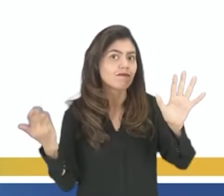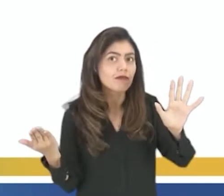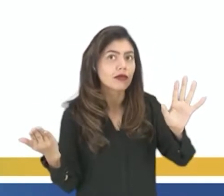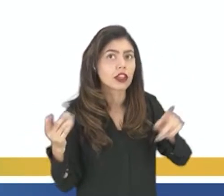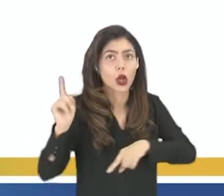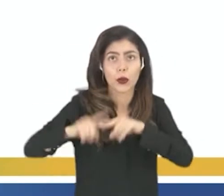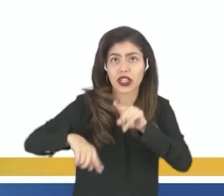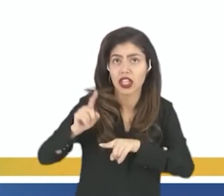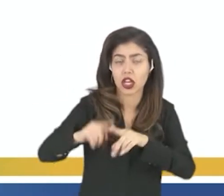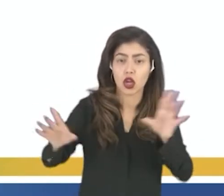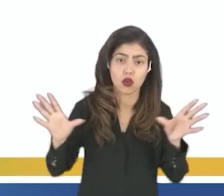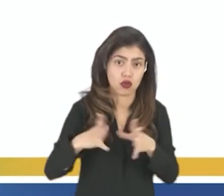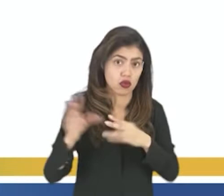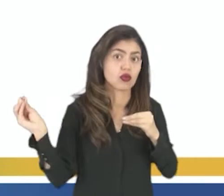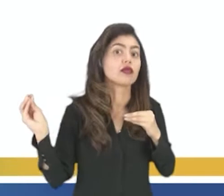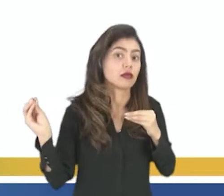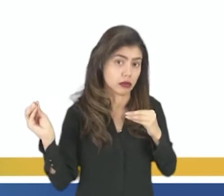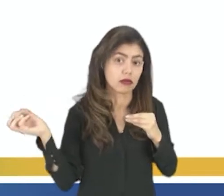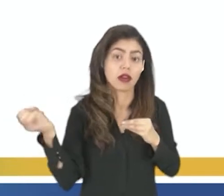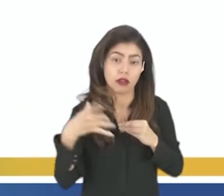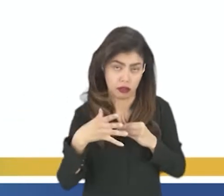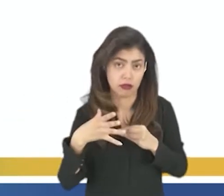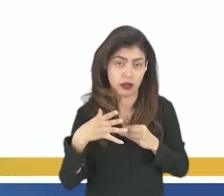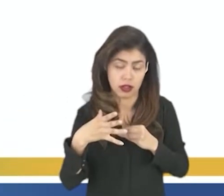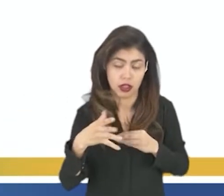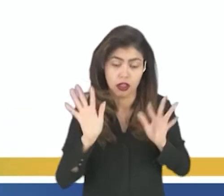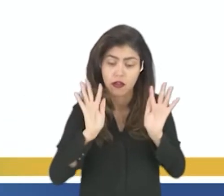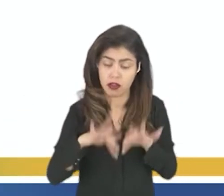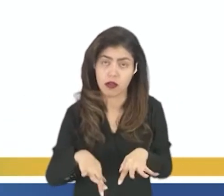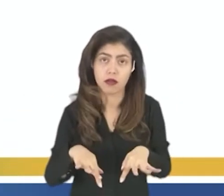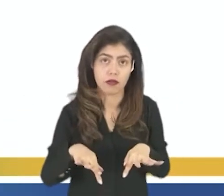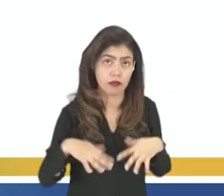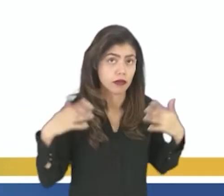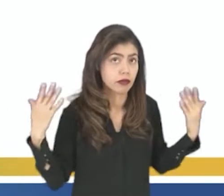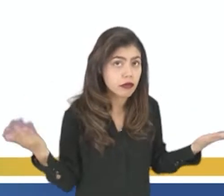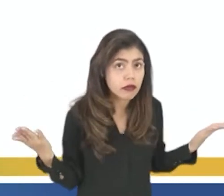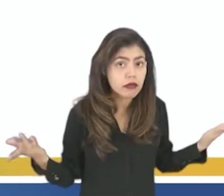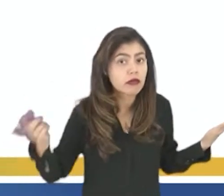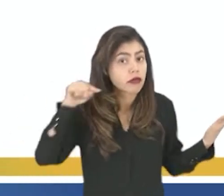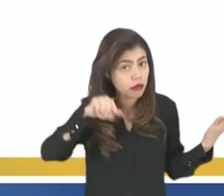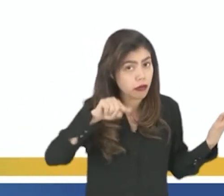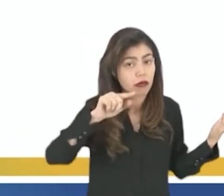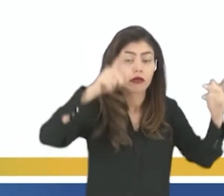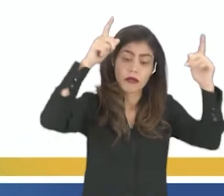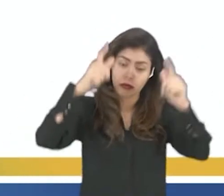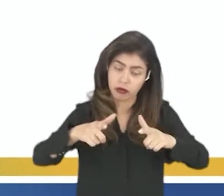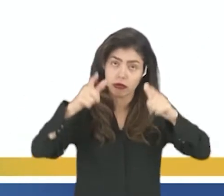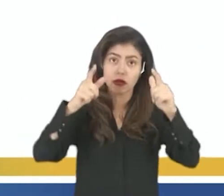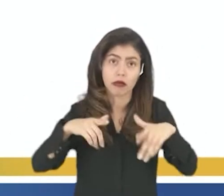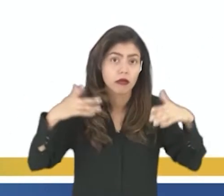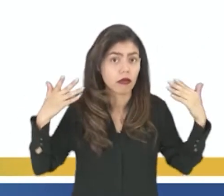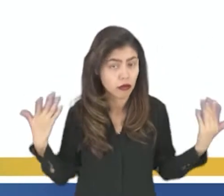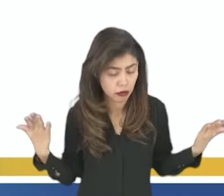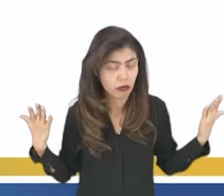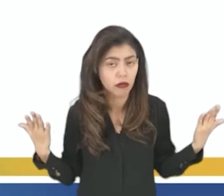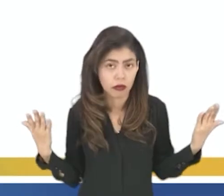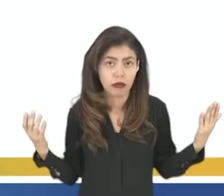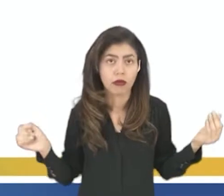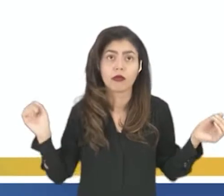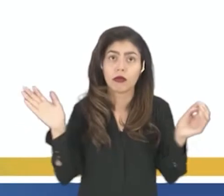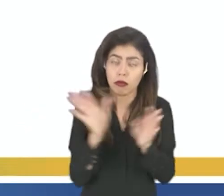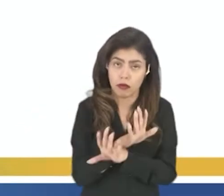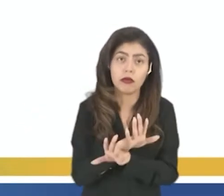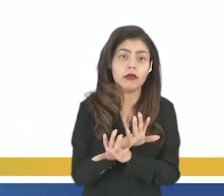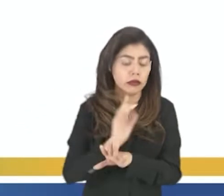que levar o material esse material sumiu da nova Clínica outros dias que ficou o fato é que estava lá no local onde havia sido